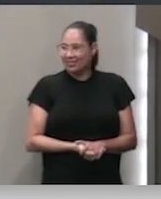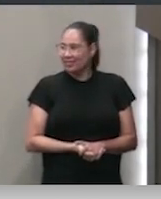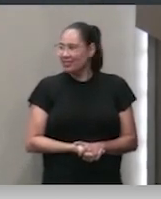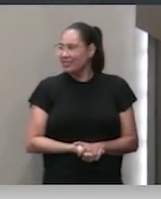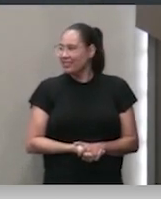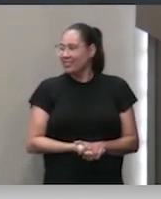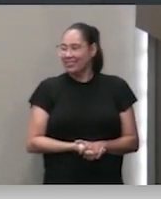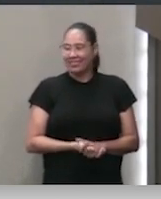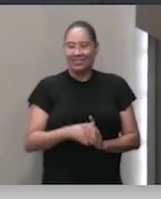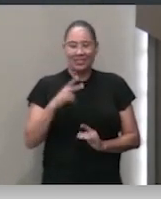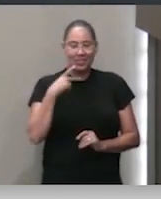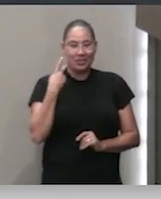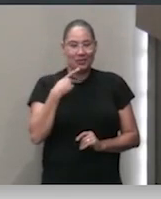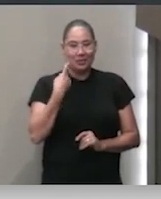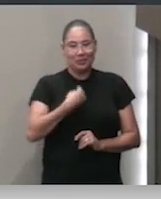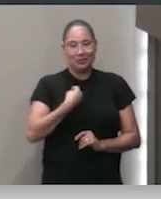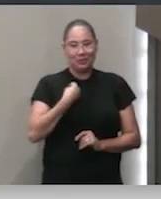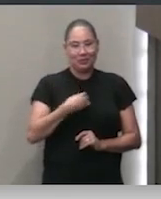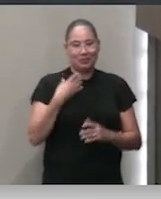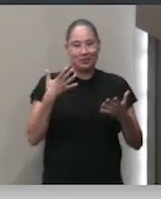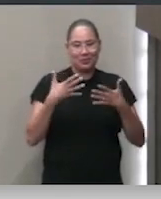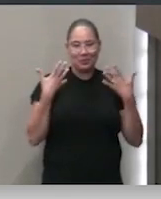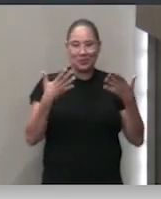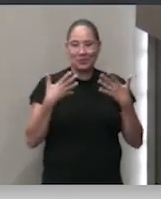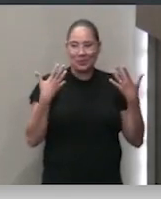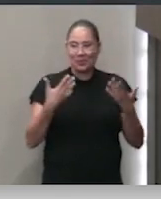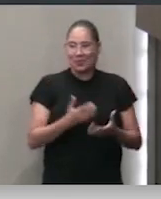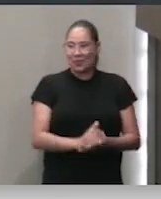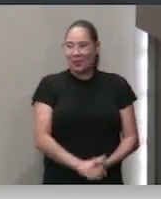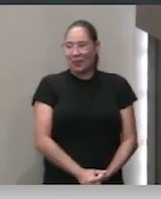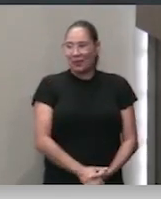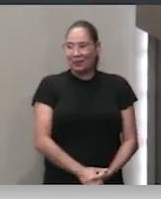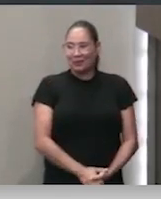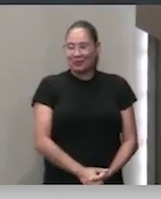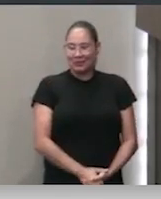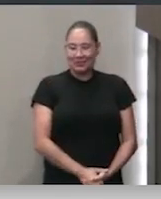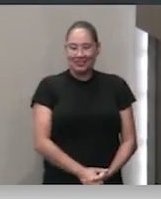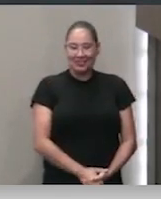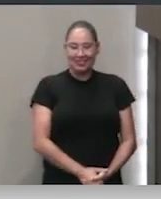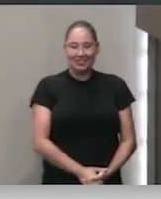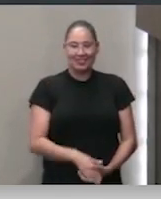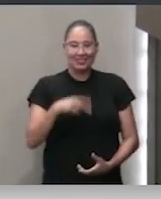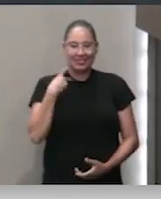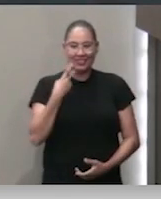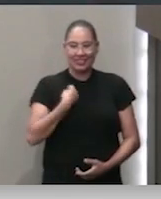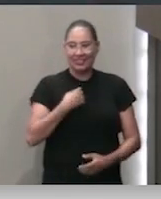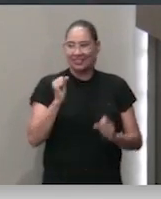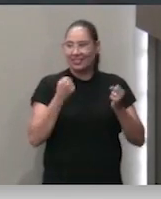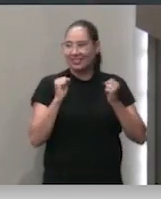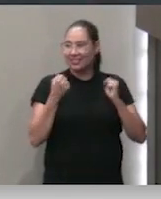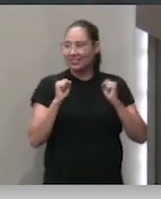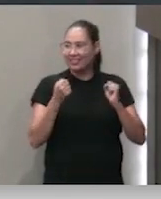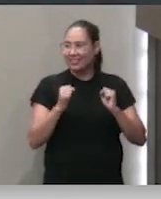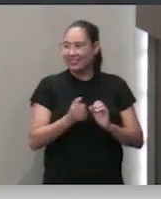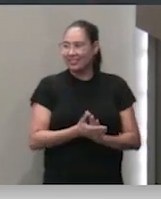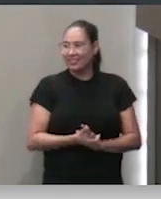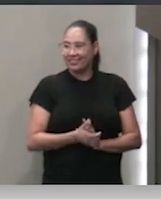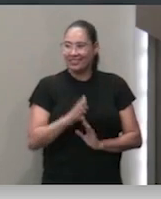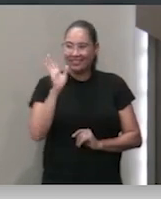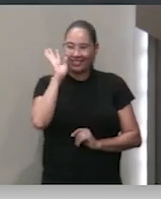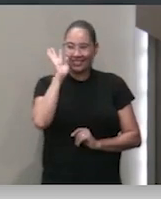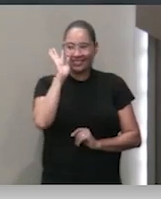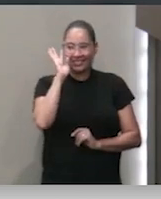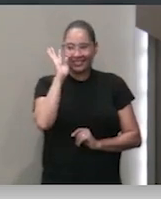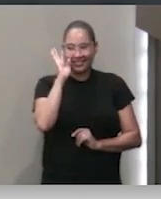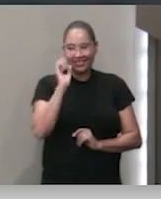estão animados, estão com os ânimos acirrados. Estão com os ânimos acirrados em plena uma